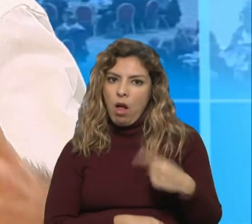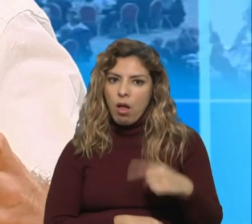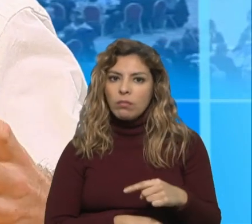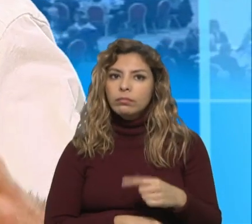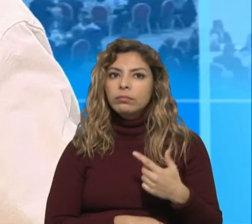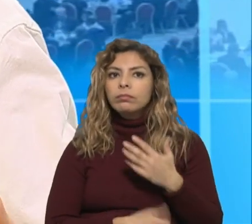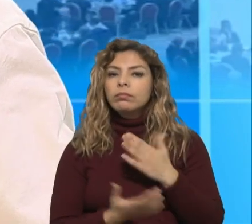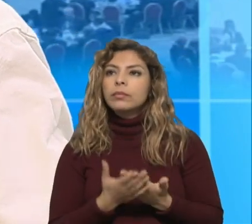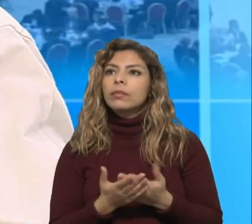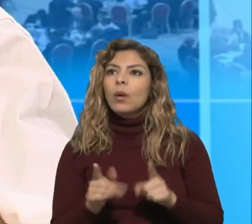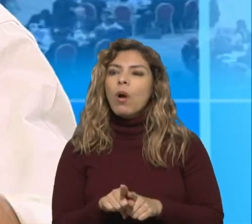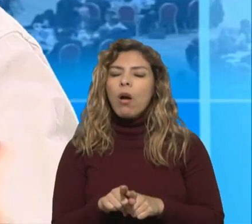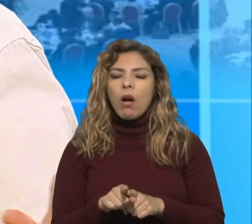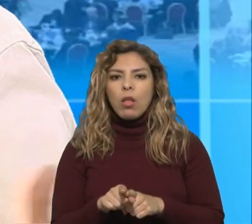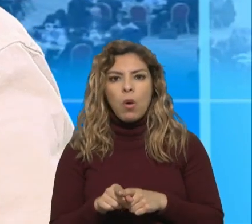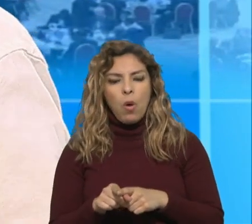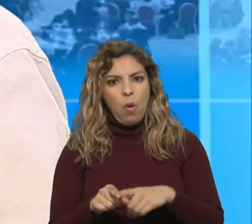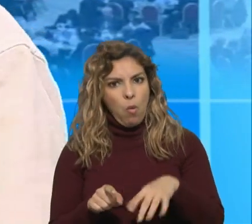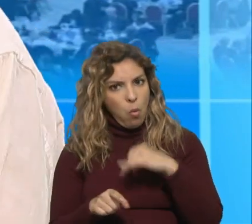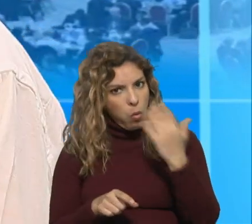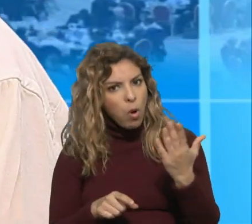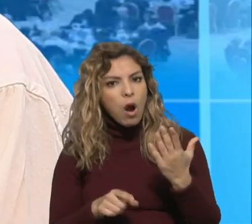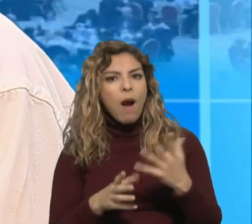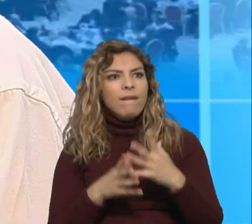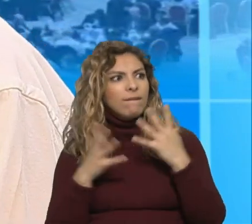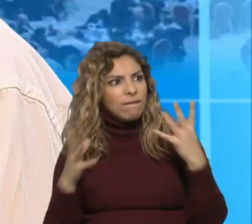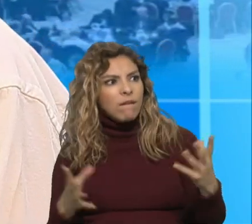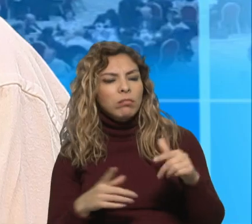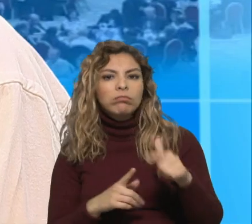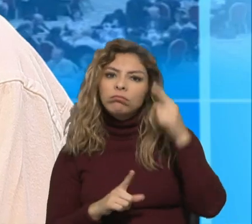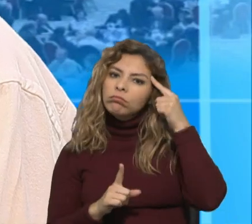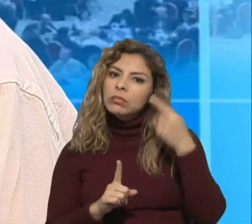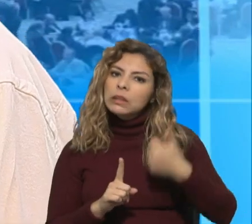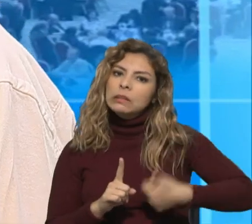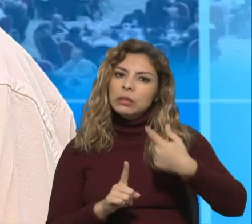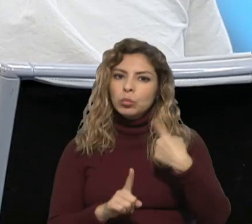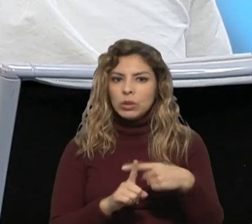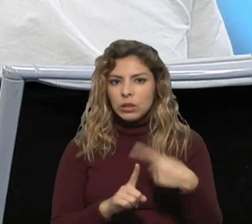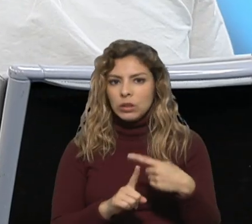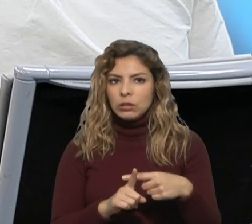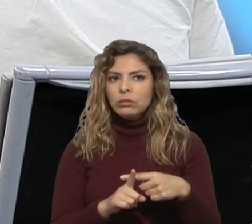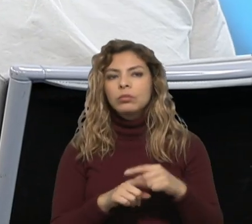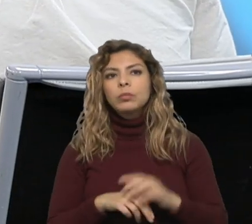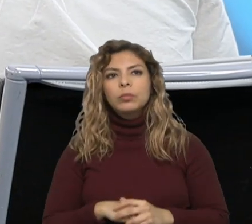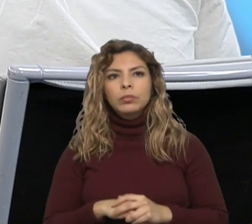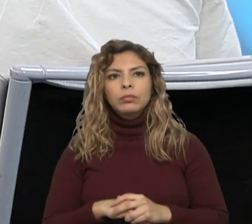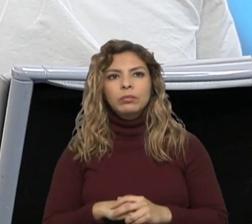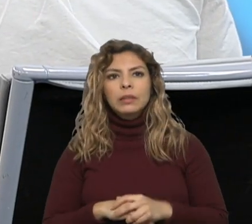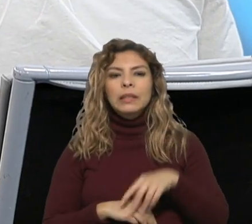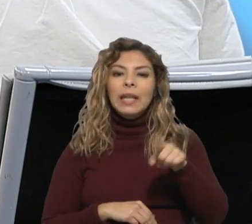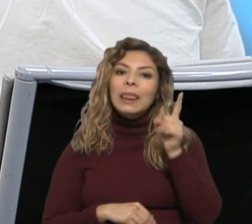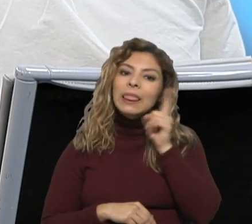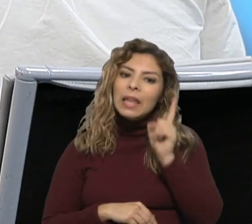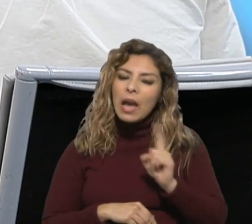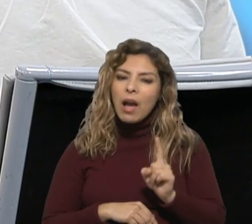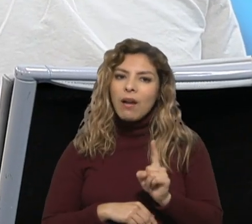ser uma coisa enorme e que já tem dado frutos absolutamente surpreendentes. Um dia que depois chega a todos os